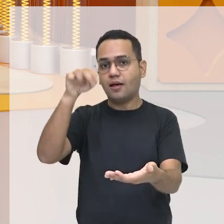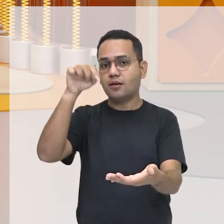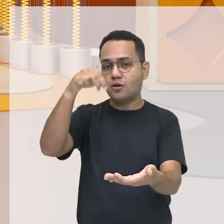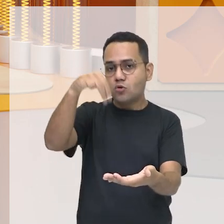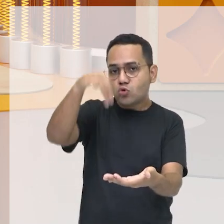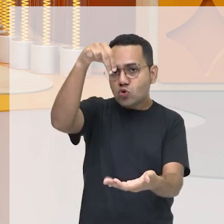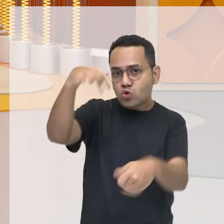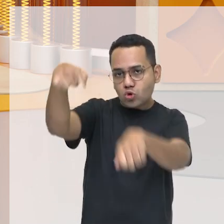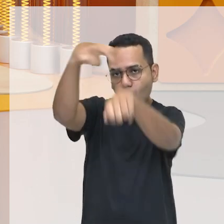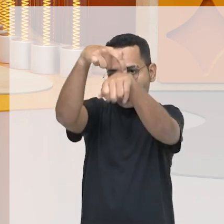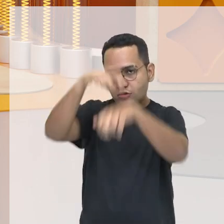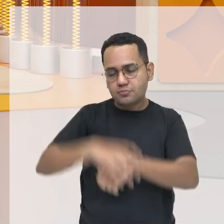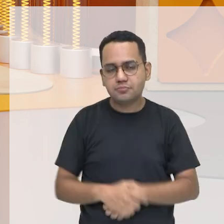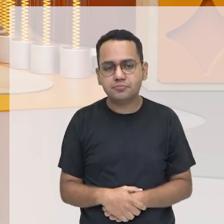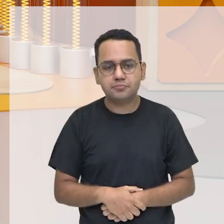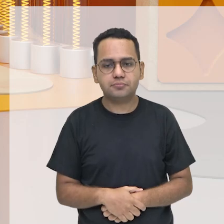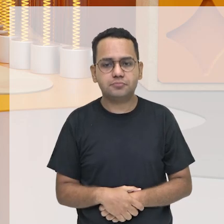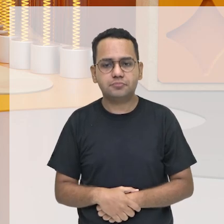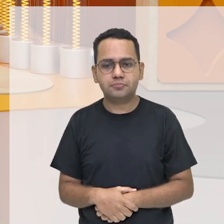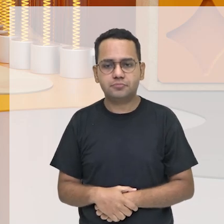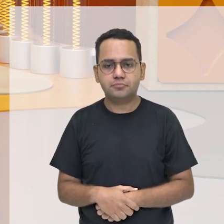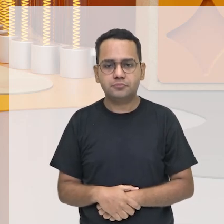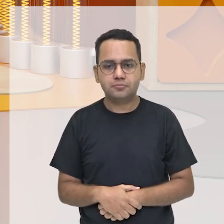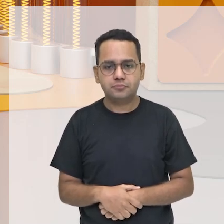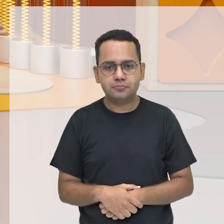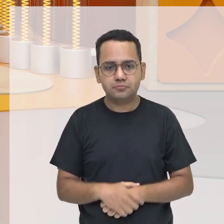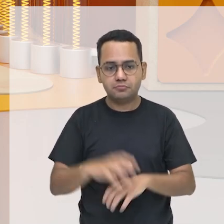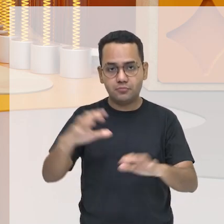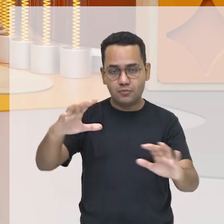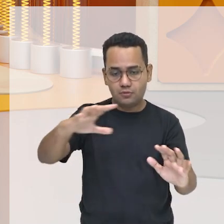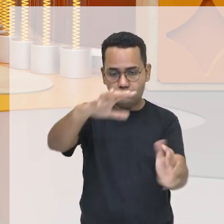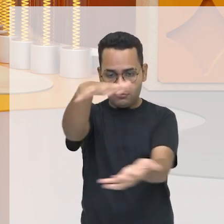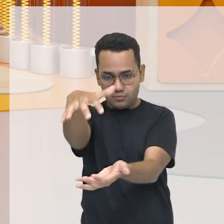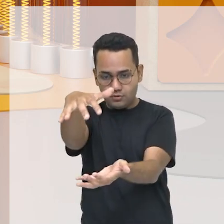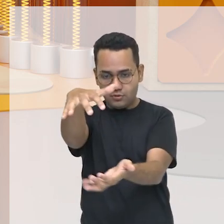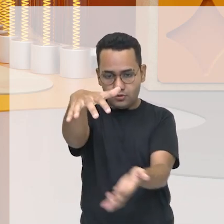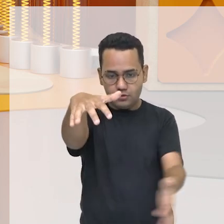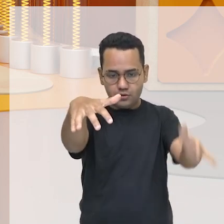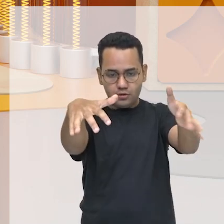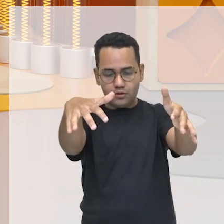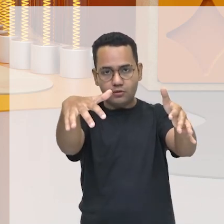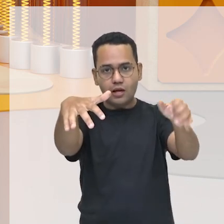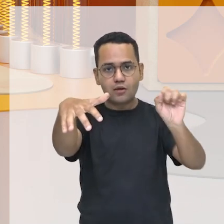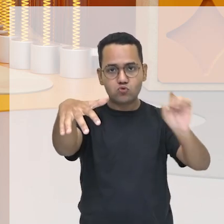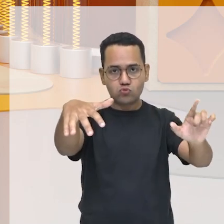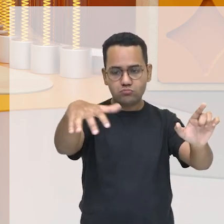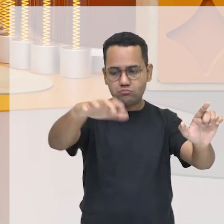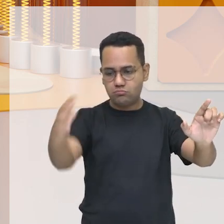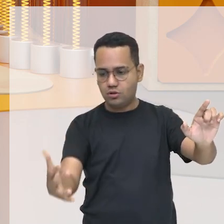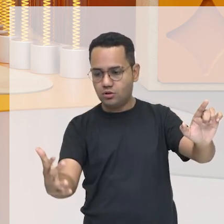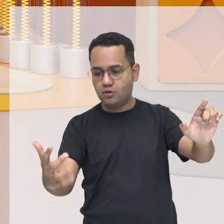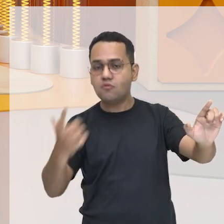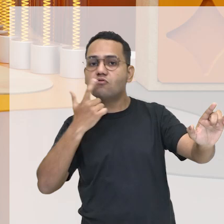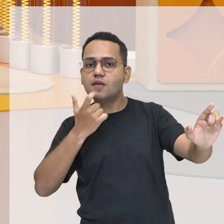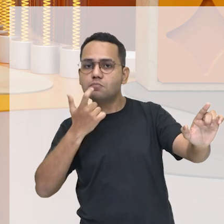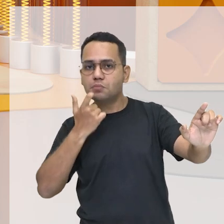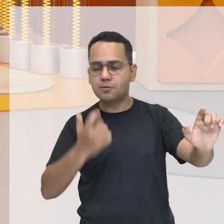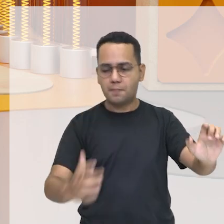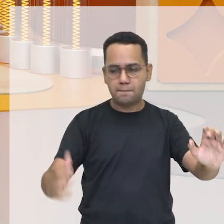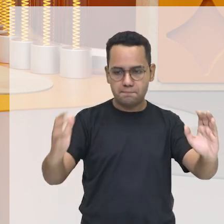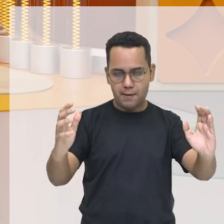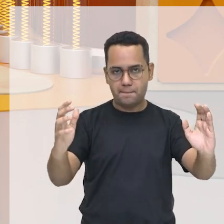Norte, e daí nós estamos observando uma parte que é azul e outra parte que é vermelha, não é